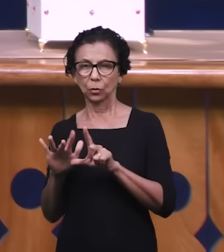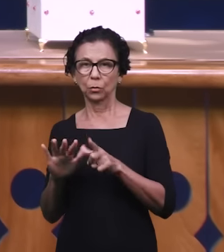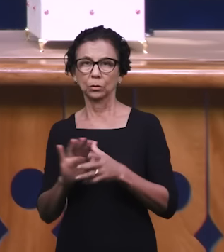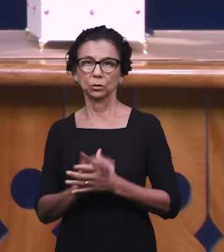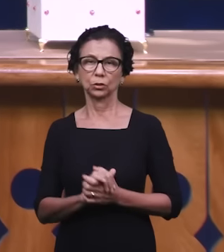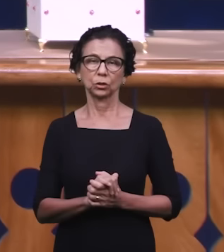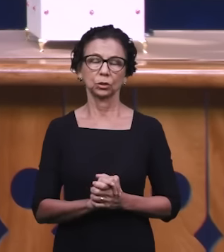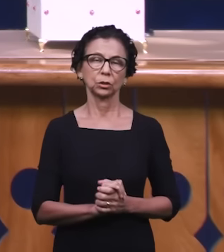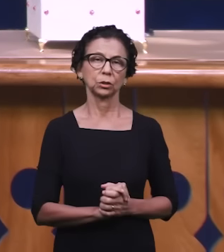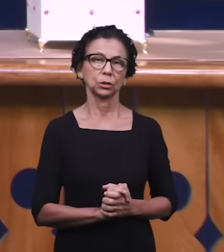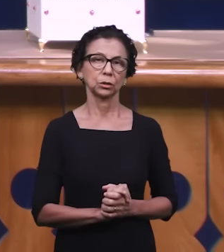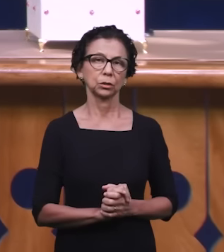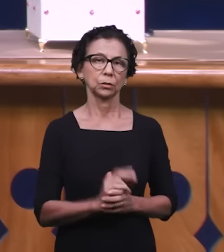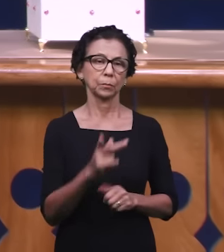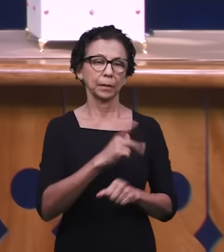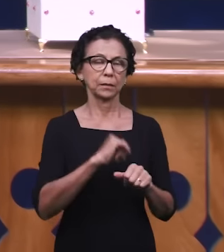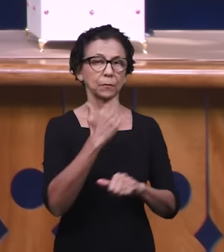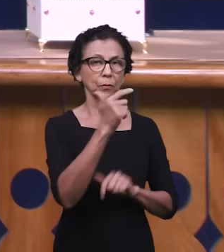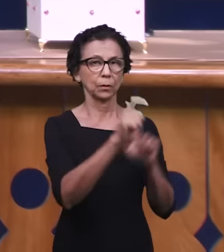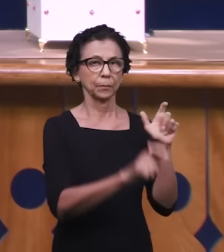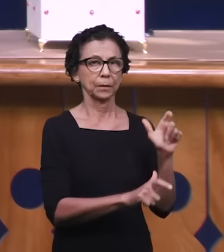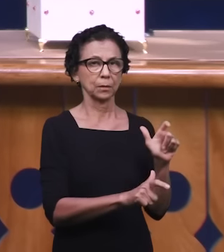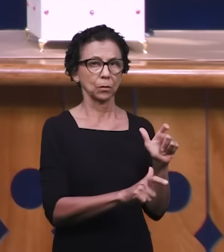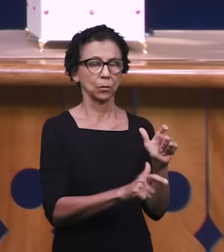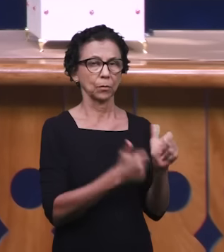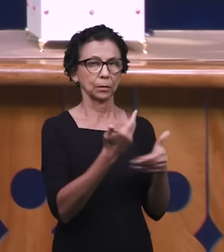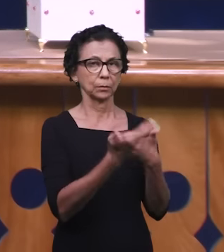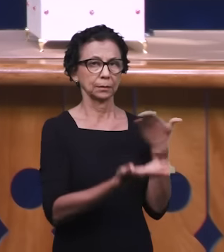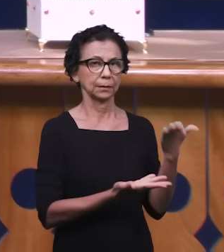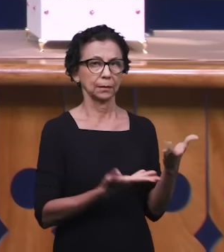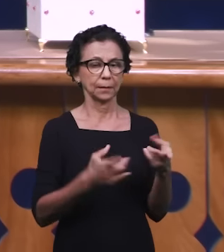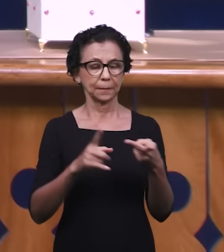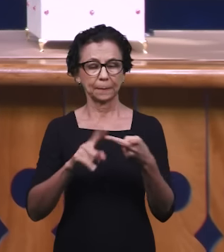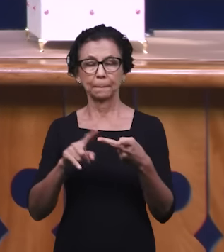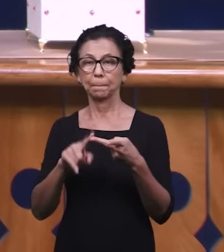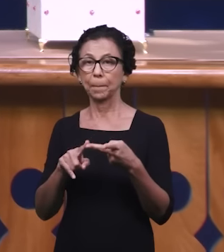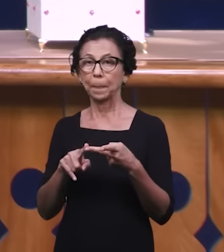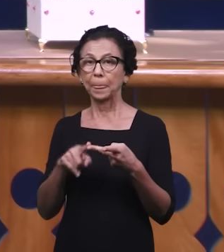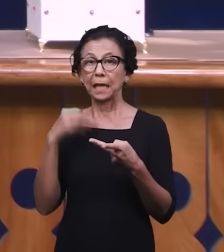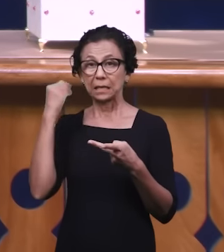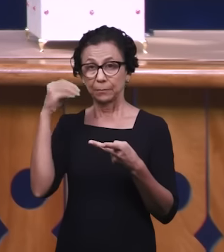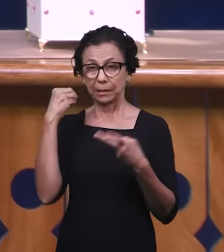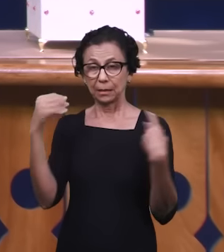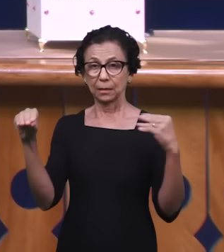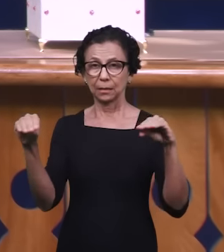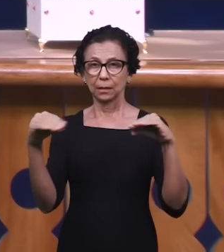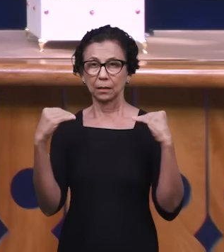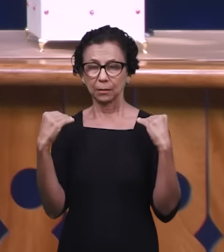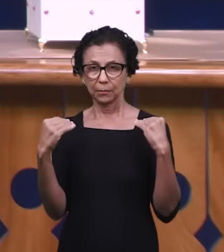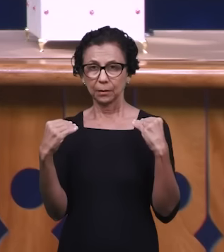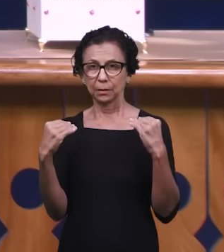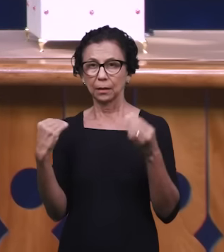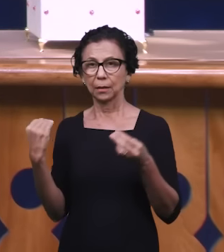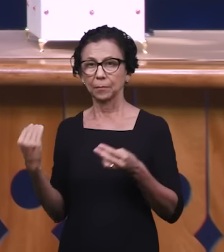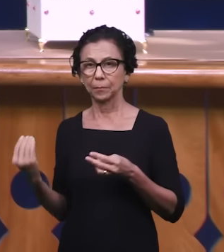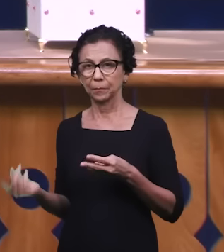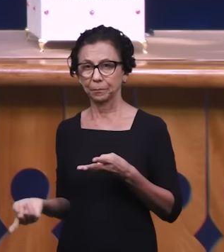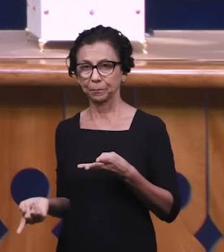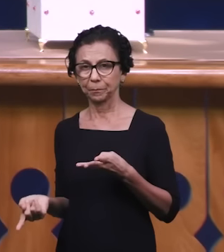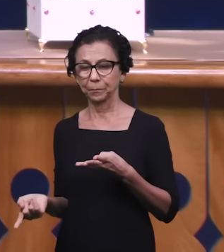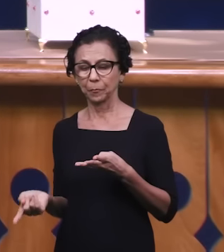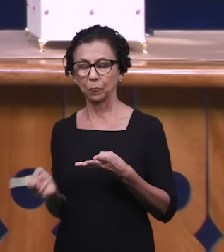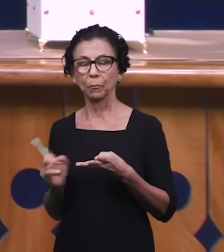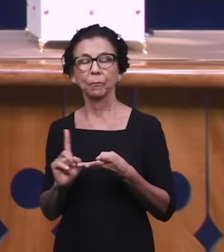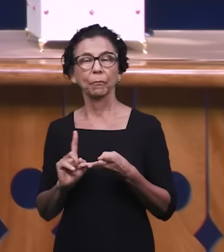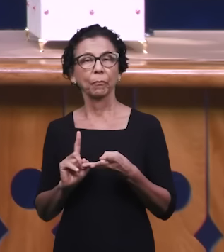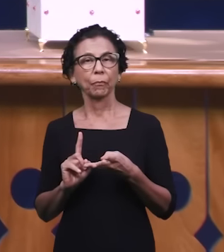de atendimento para aqueles que estão no exterior. Também, se você quer enviar a sua experiência, haverá um QR Code